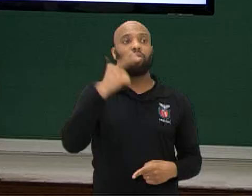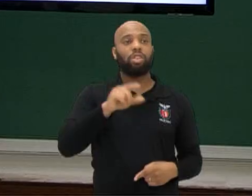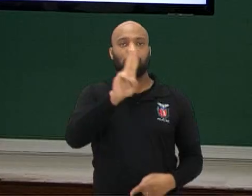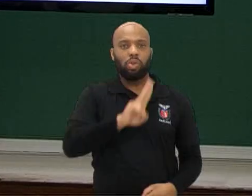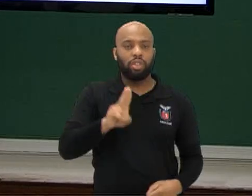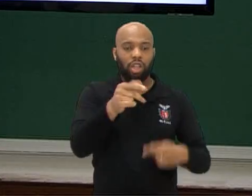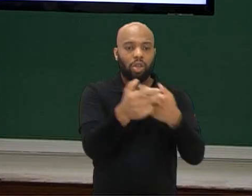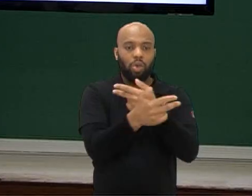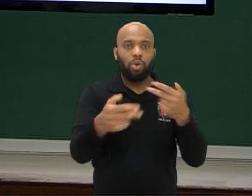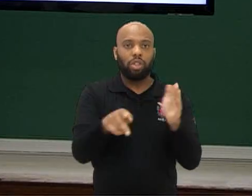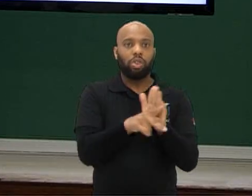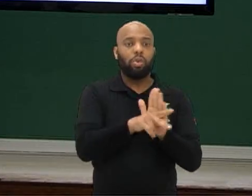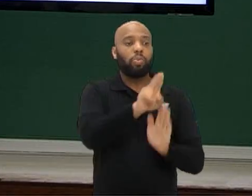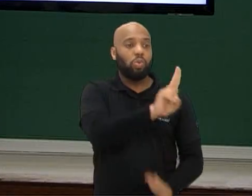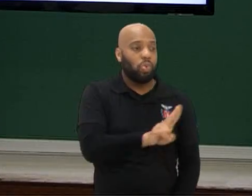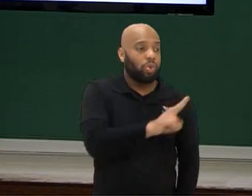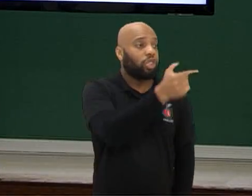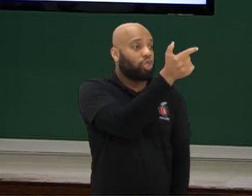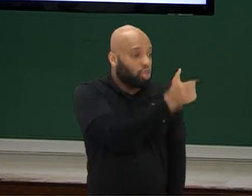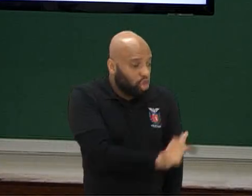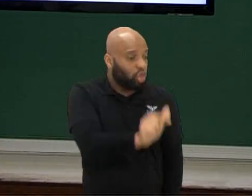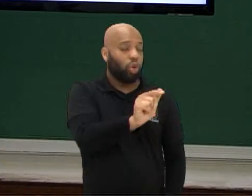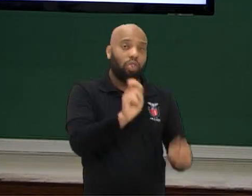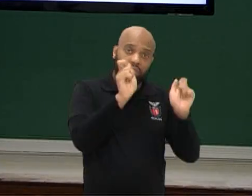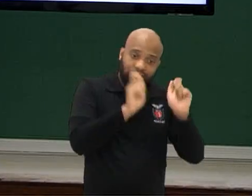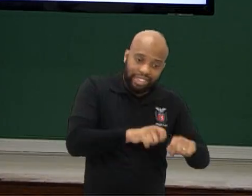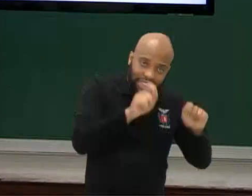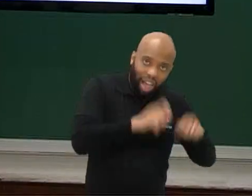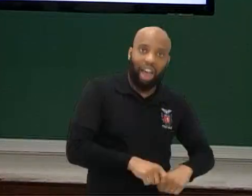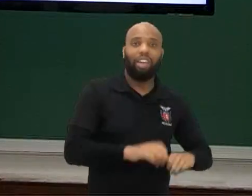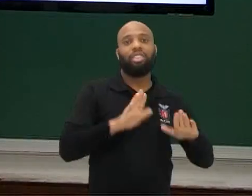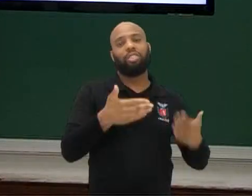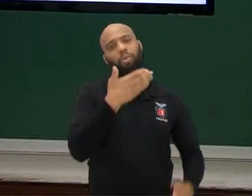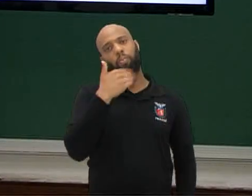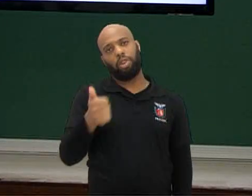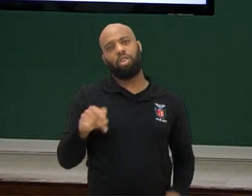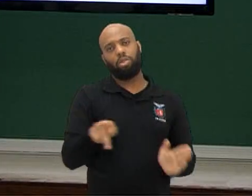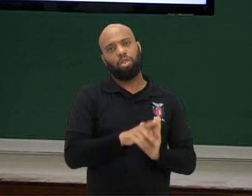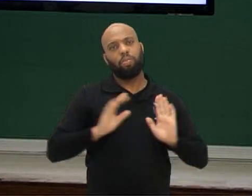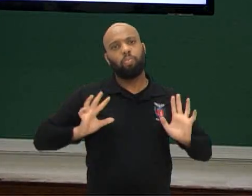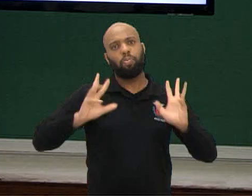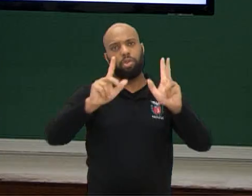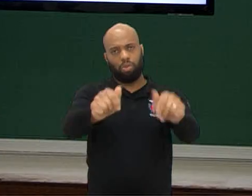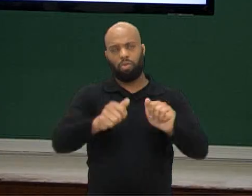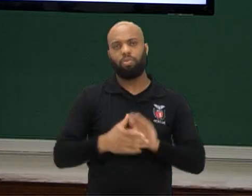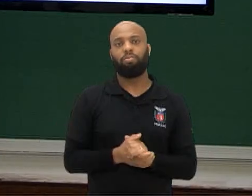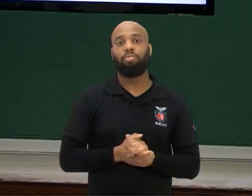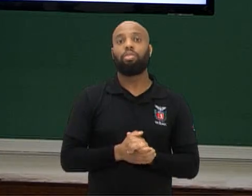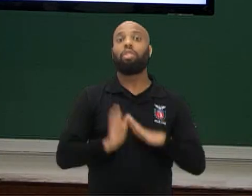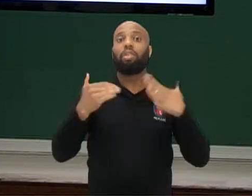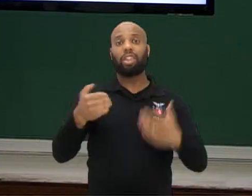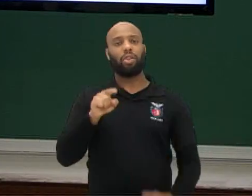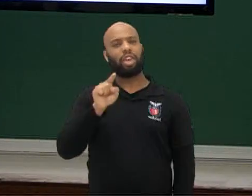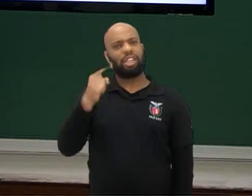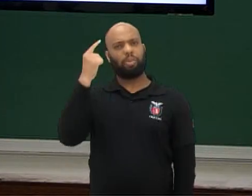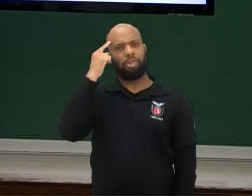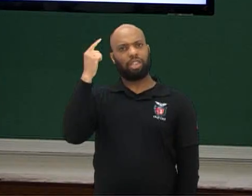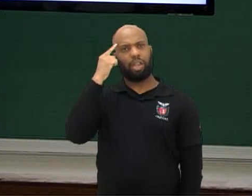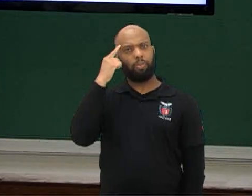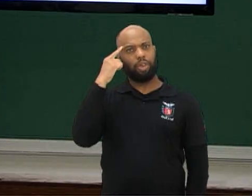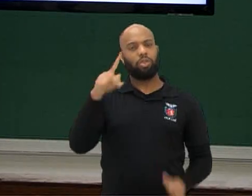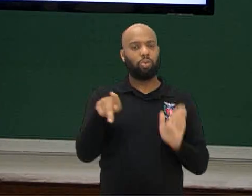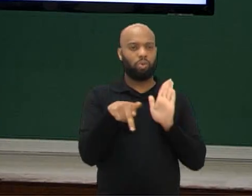utilizar produtos reutilizáveis, retornáveis, melhor para todo mundo. Essa ideia de que o